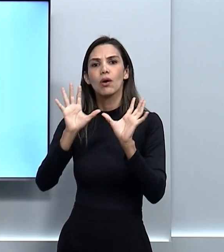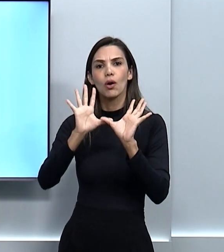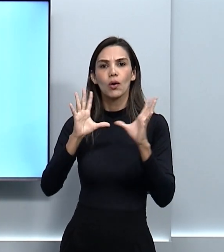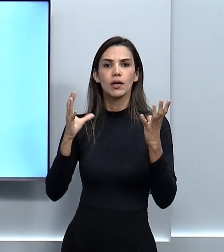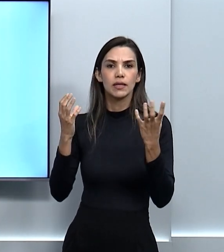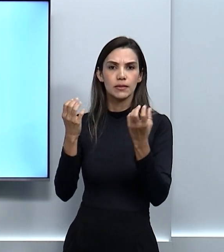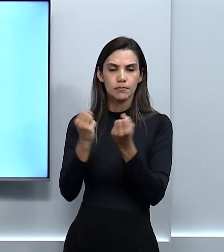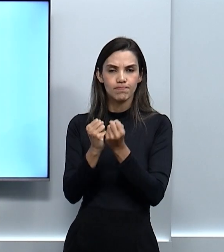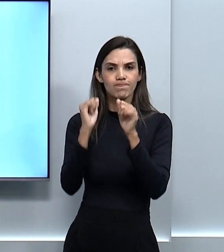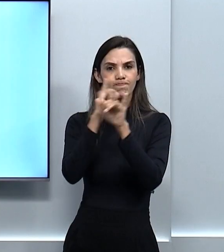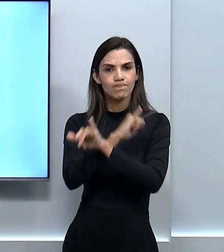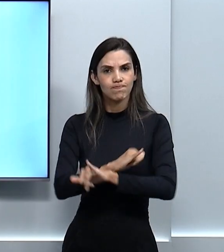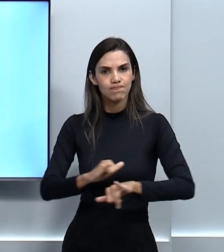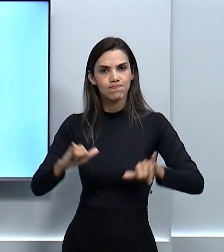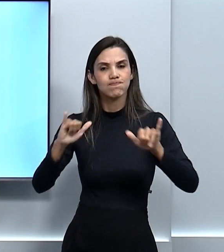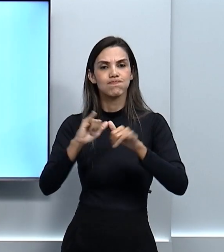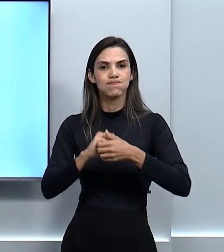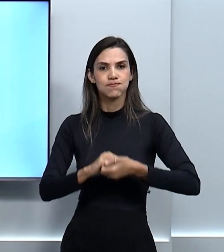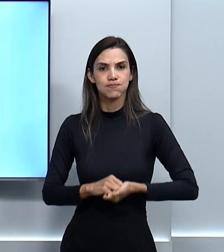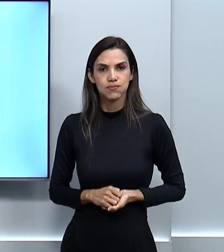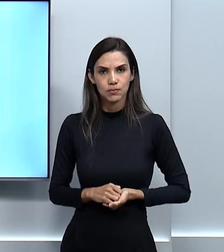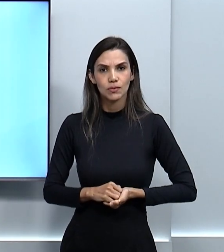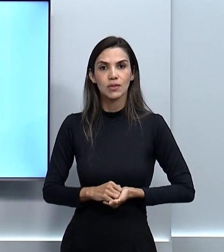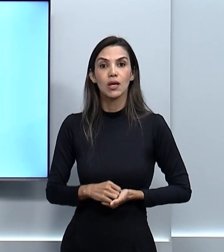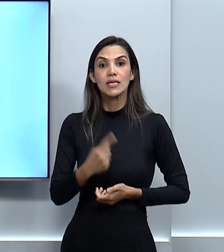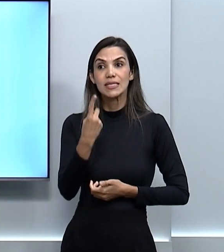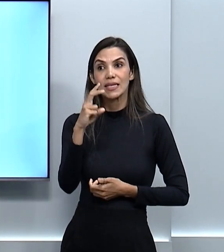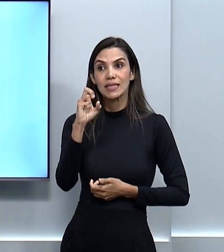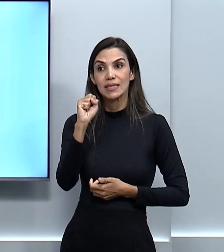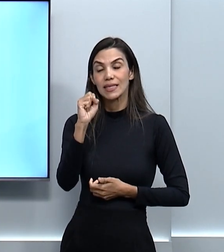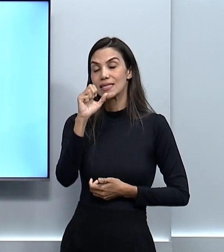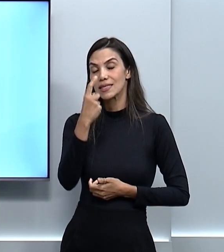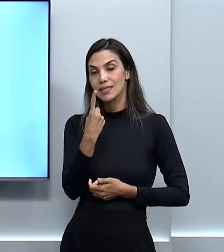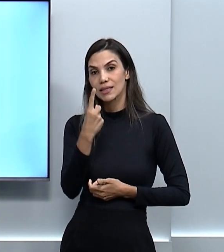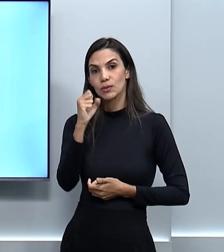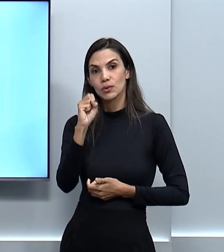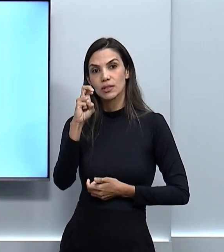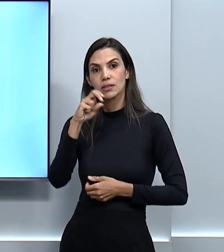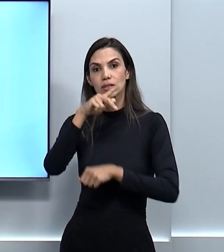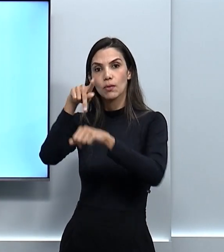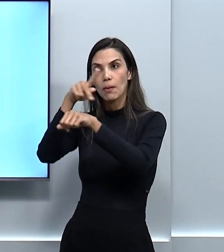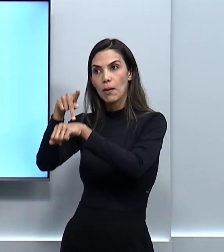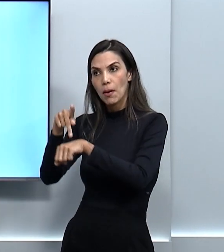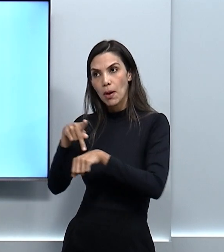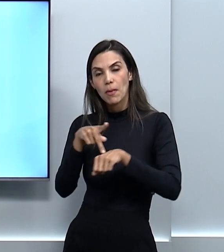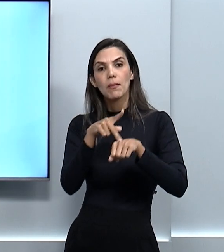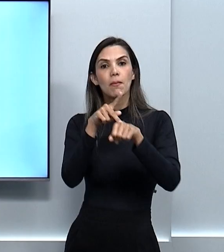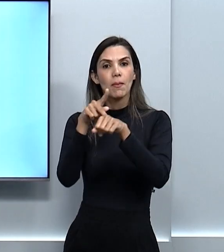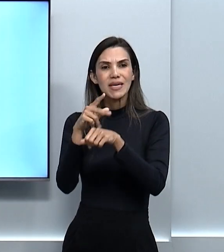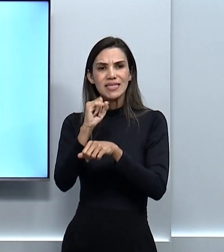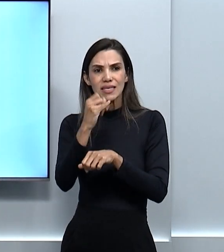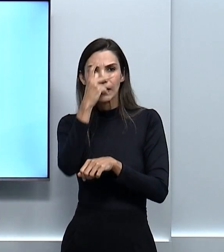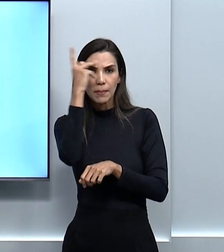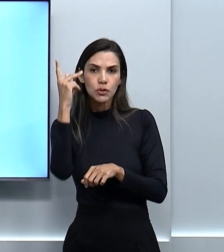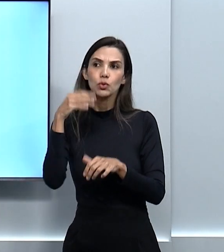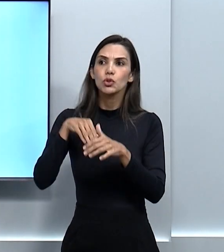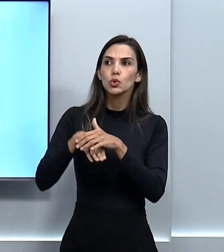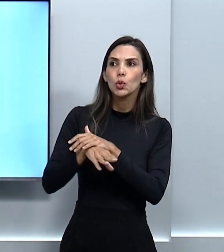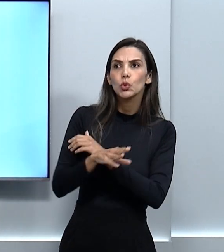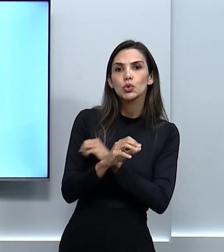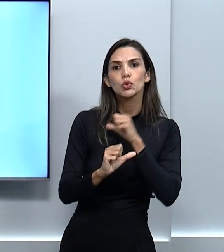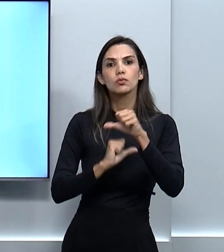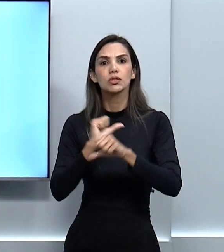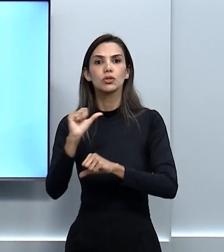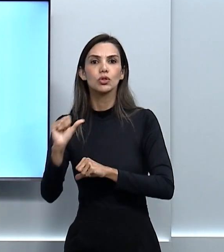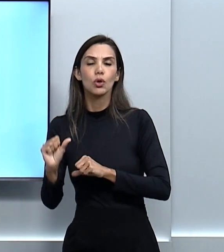Saúde, com base em dados de 185 países. A mudança de hábitos e a adoção de